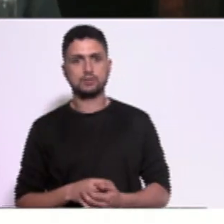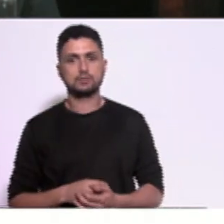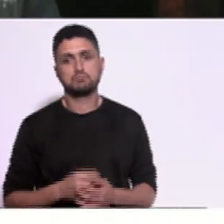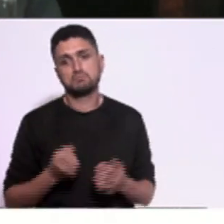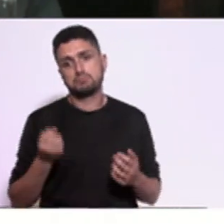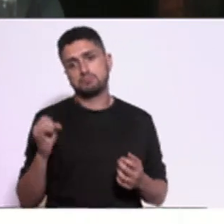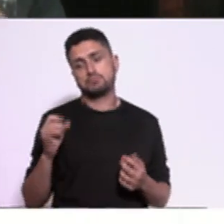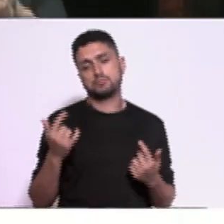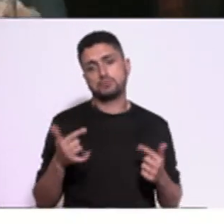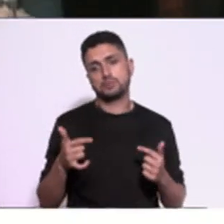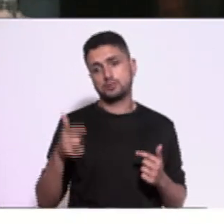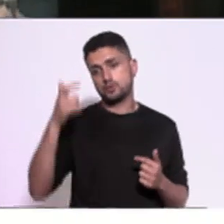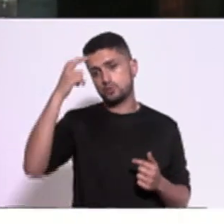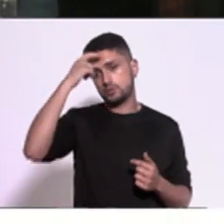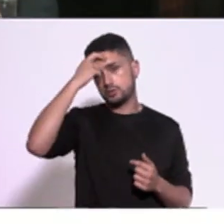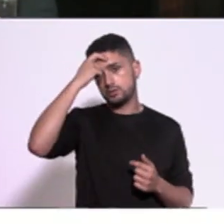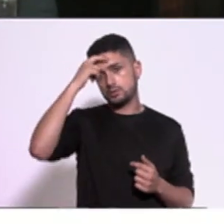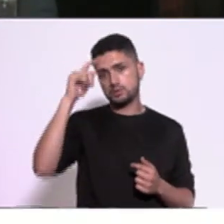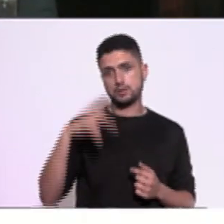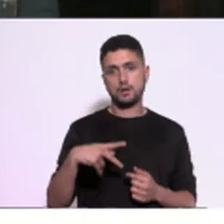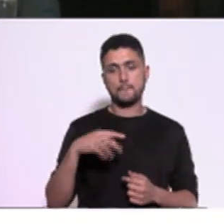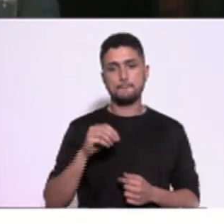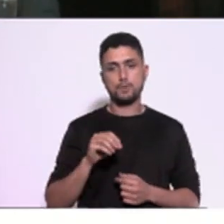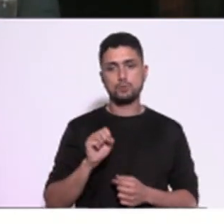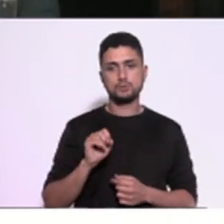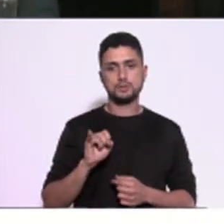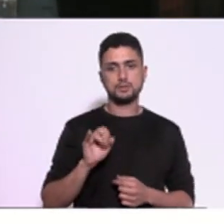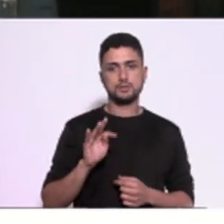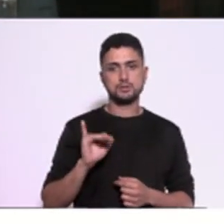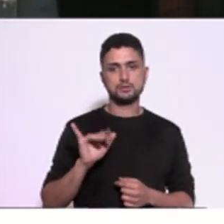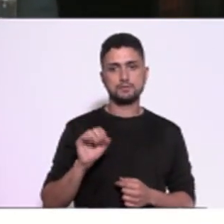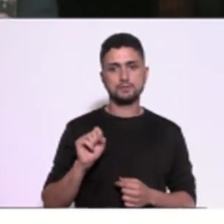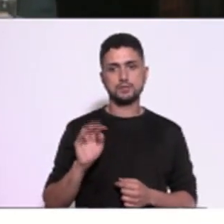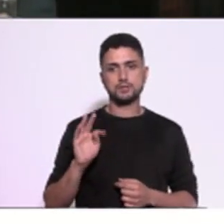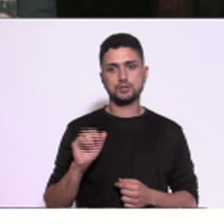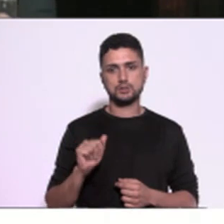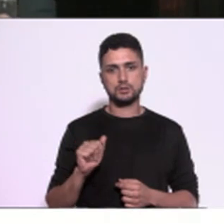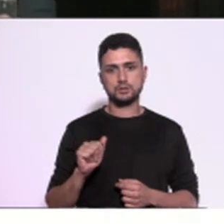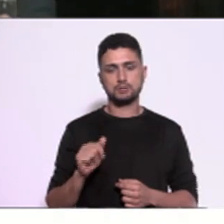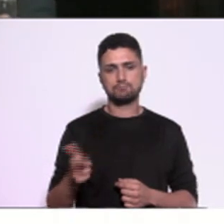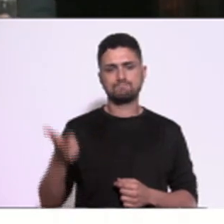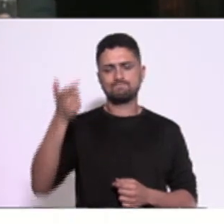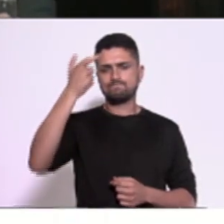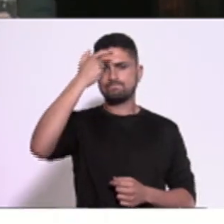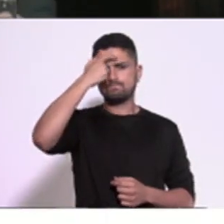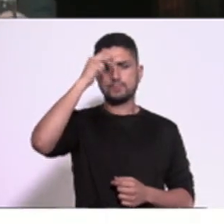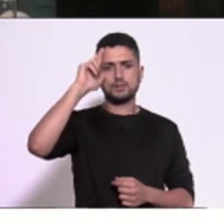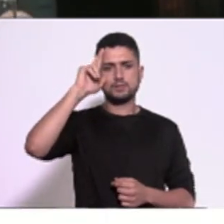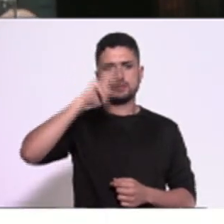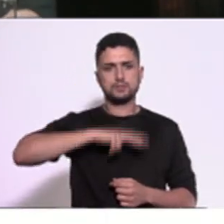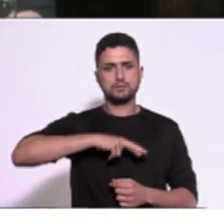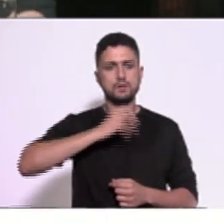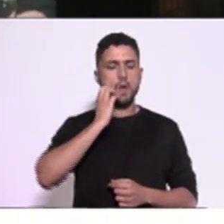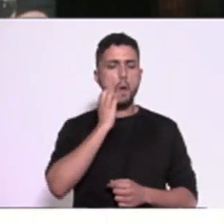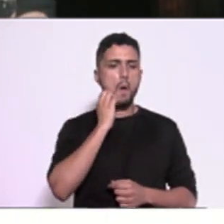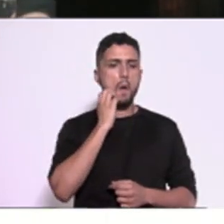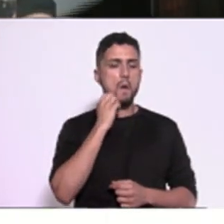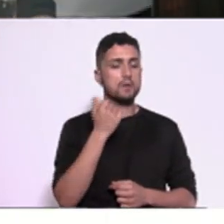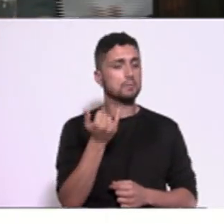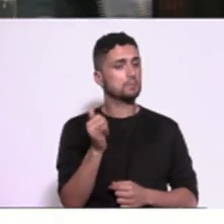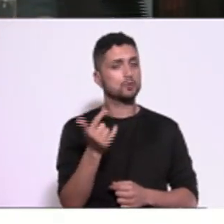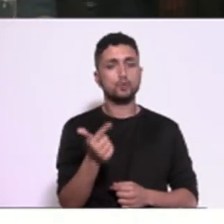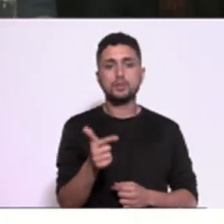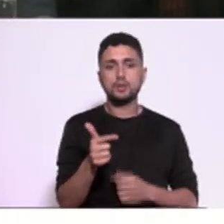essa consciência positivista, sem essa consciência racional, sem essa